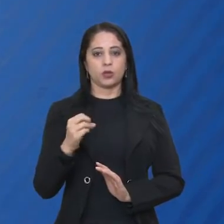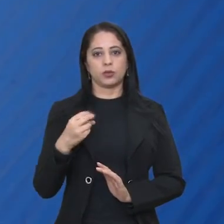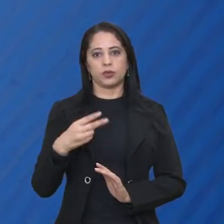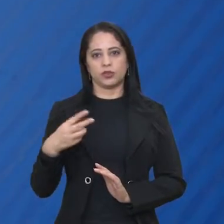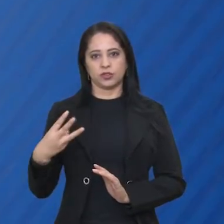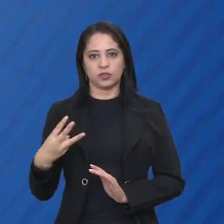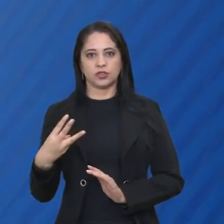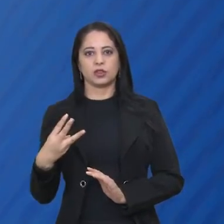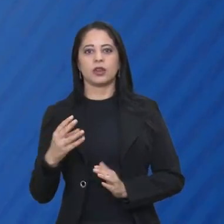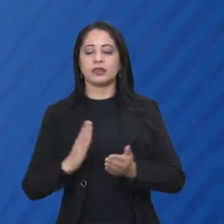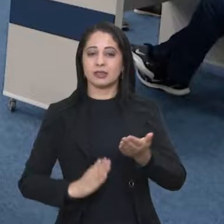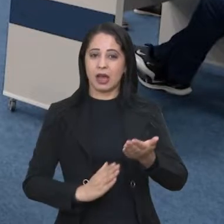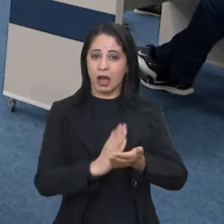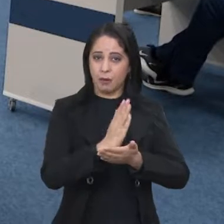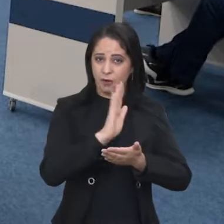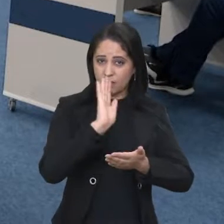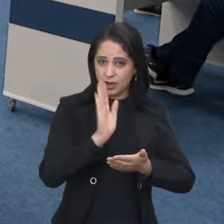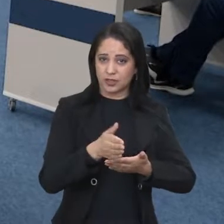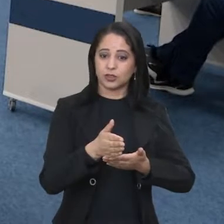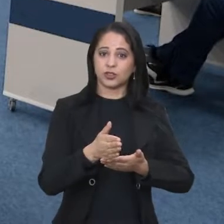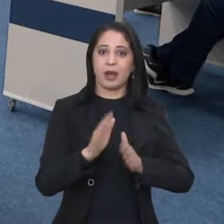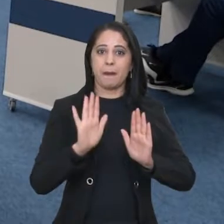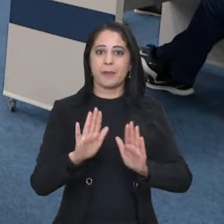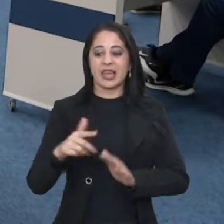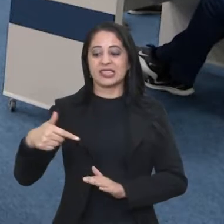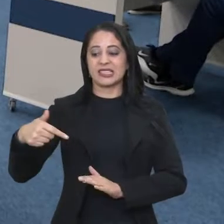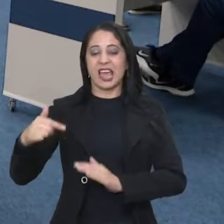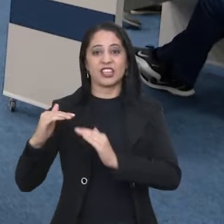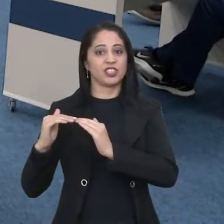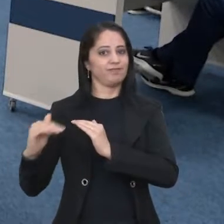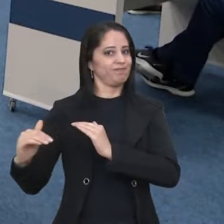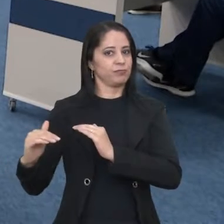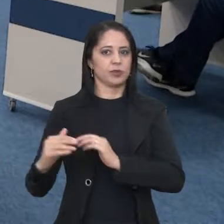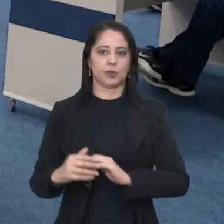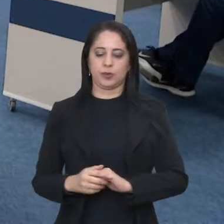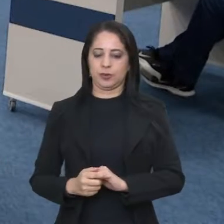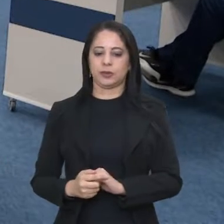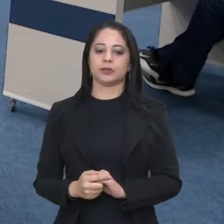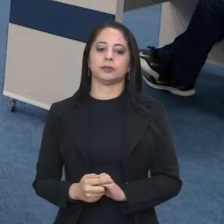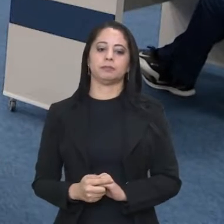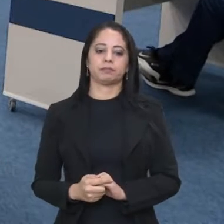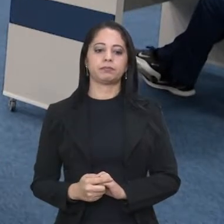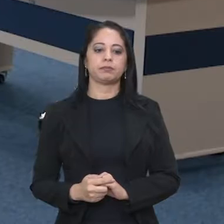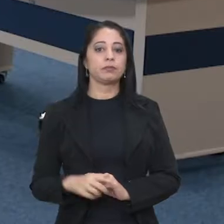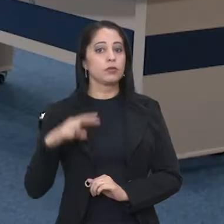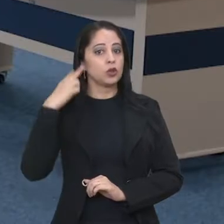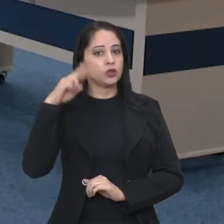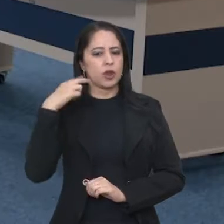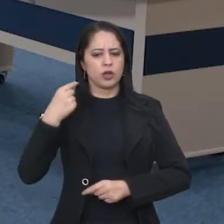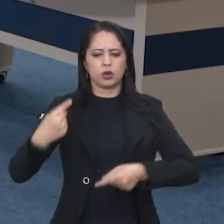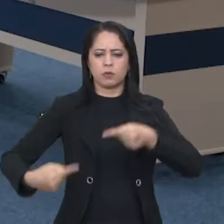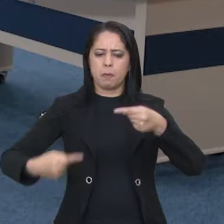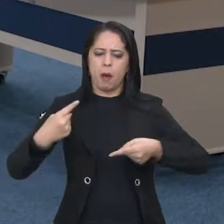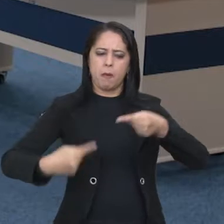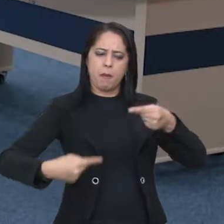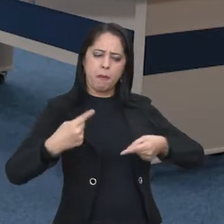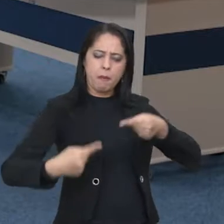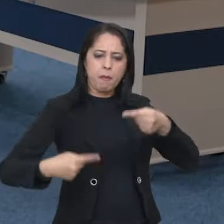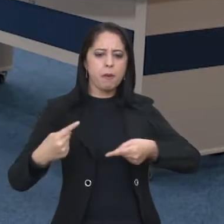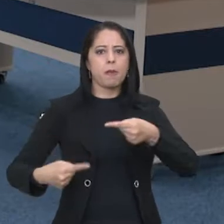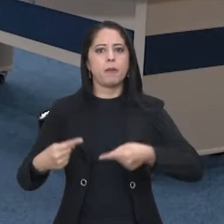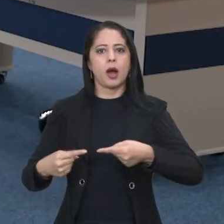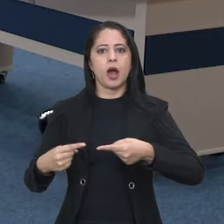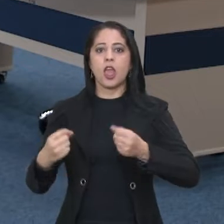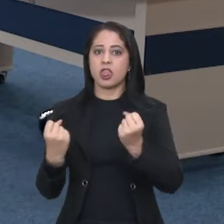de 2023, que foi aprovado pelos vereadores com 7 votos contrários. Os parlamentares